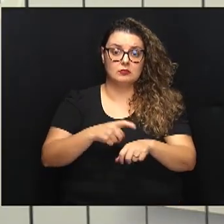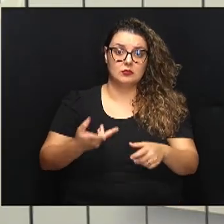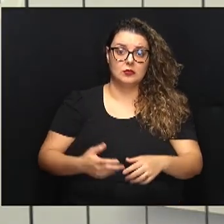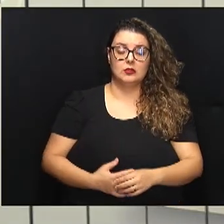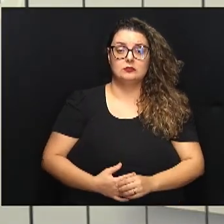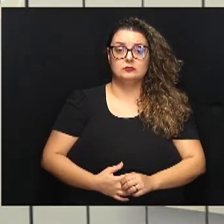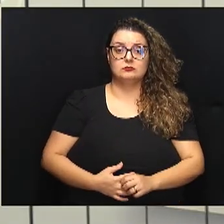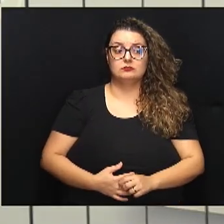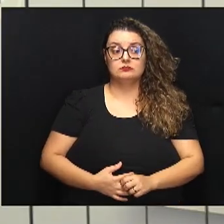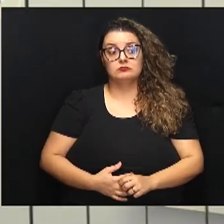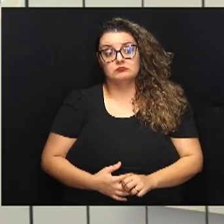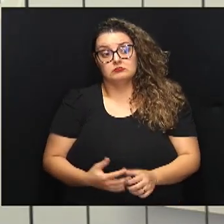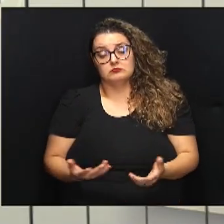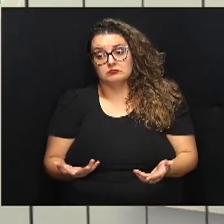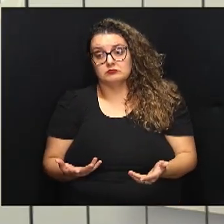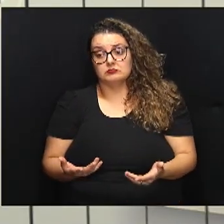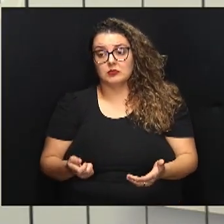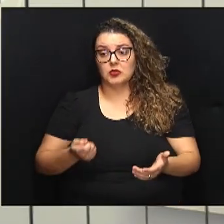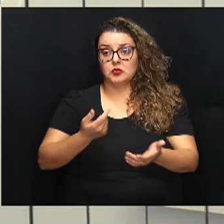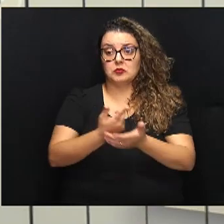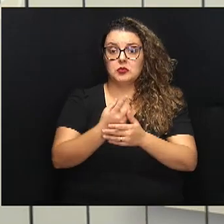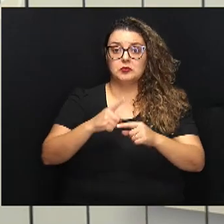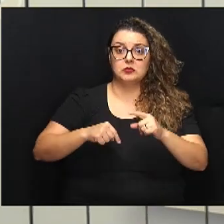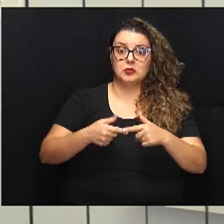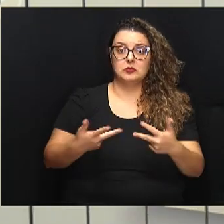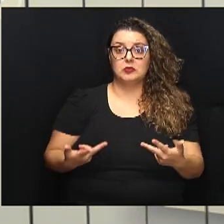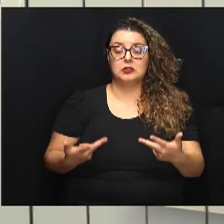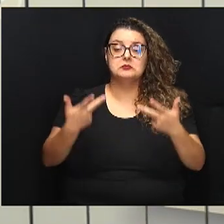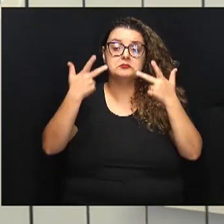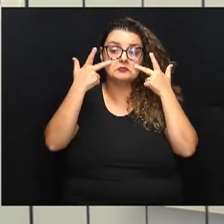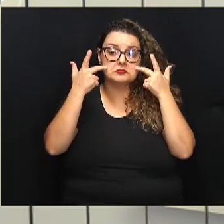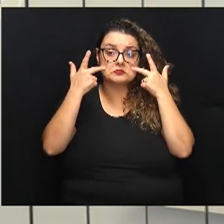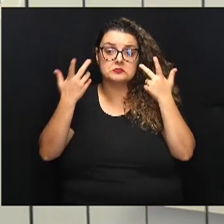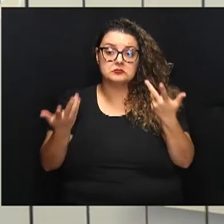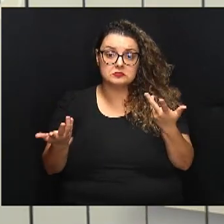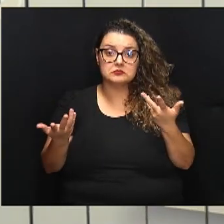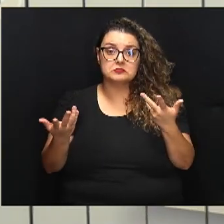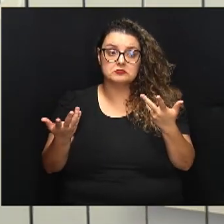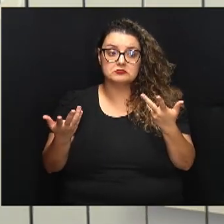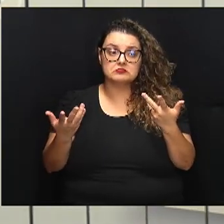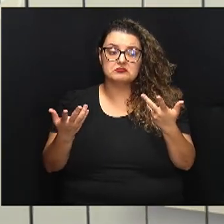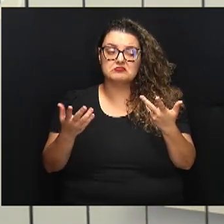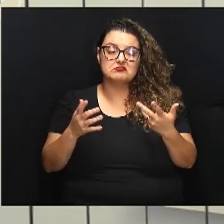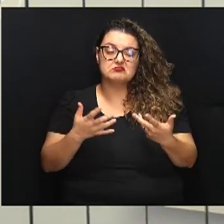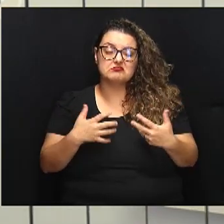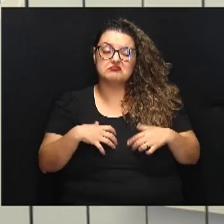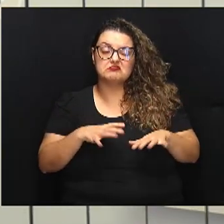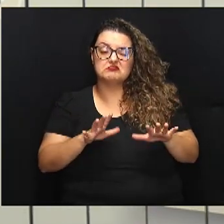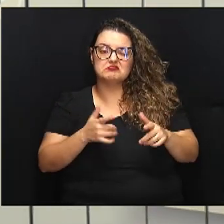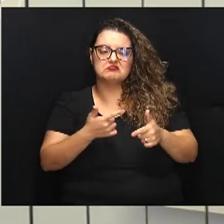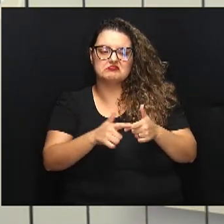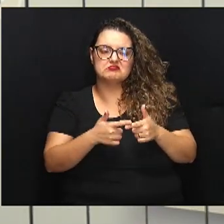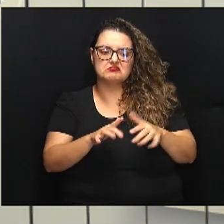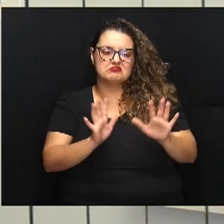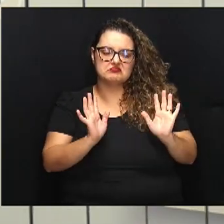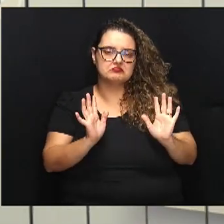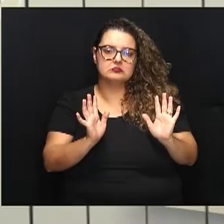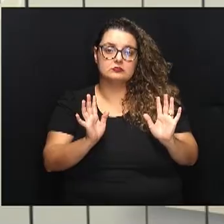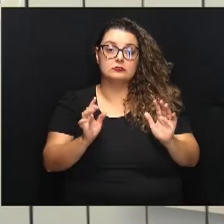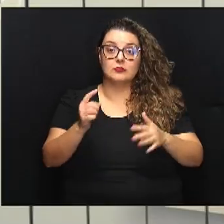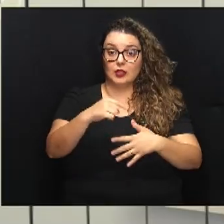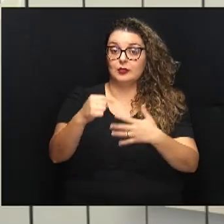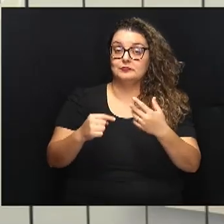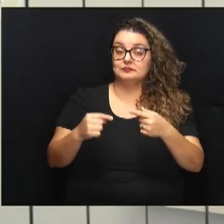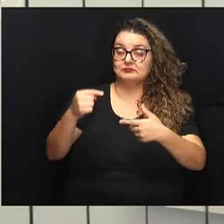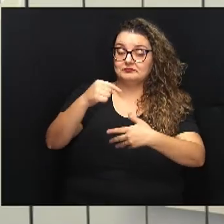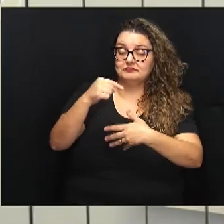e aí você acaba consumindo um produto que normalmente passaria despercebido. Bom, para discutir essas questões,